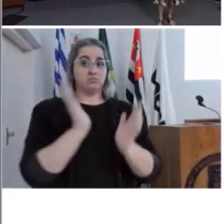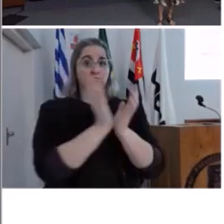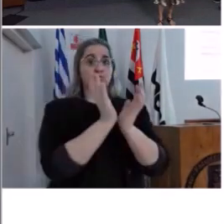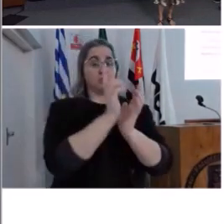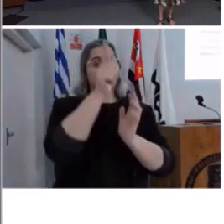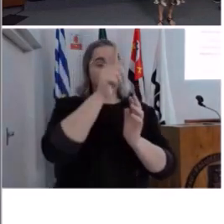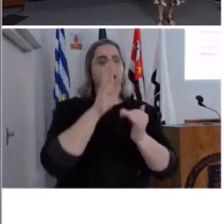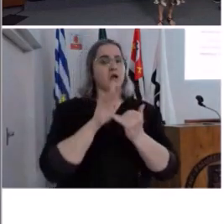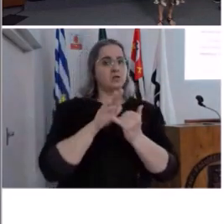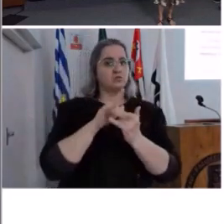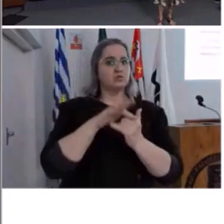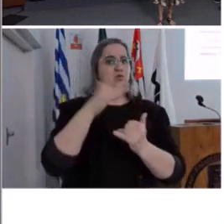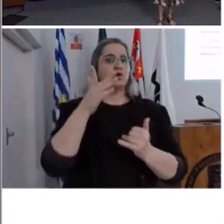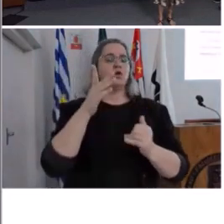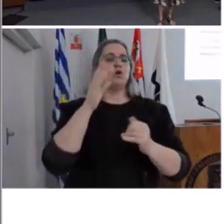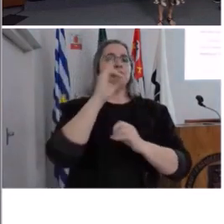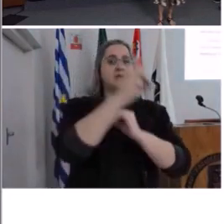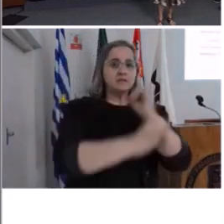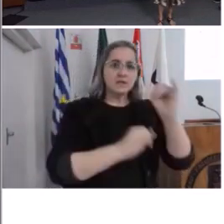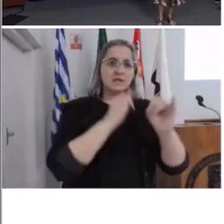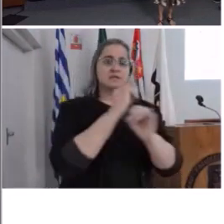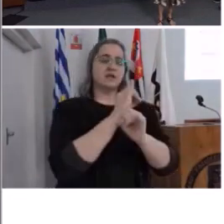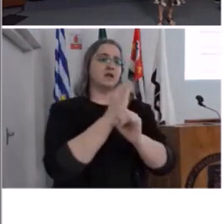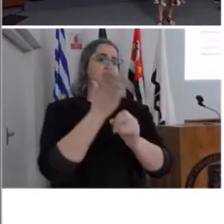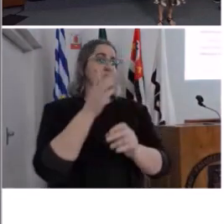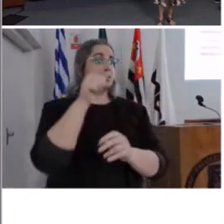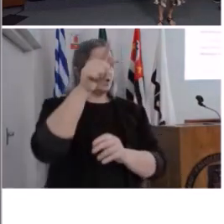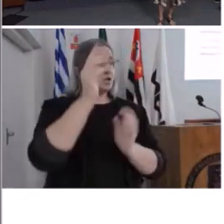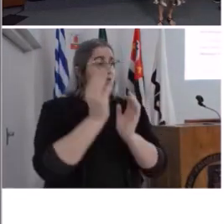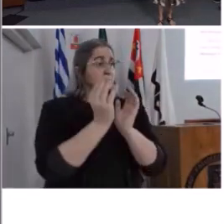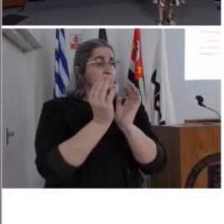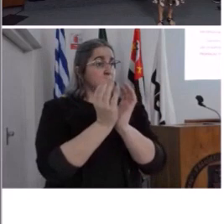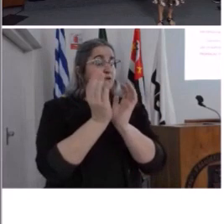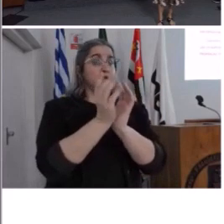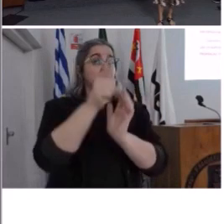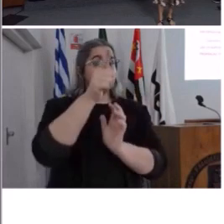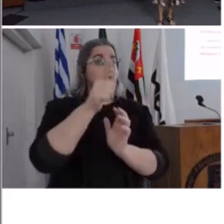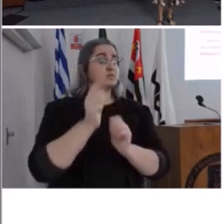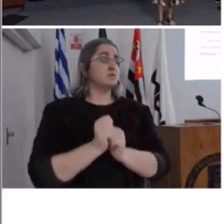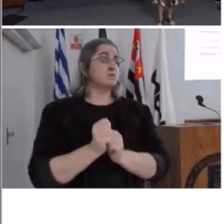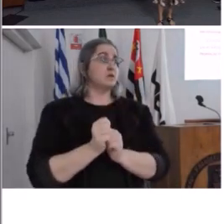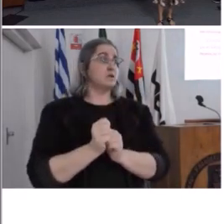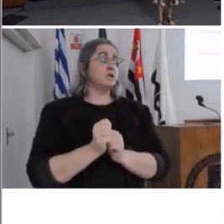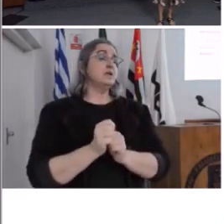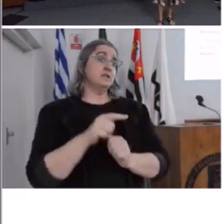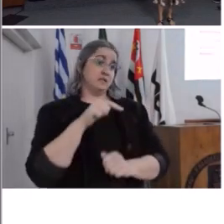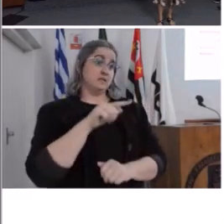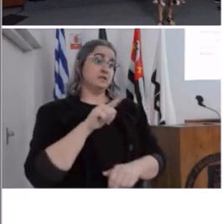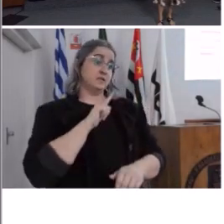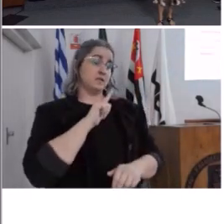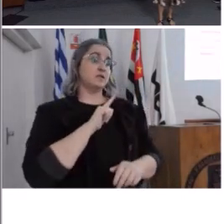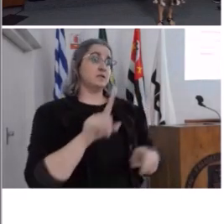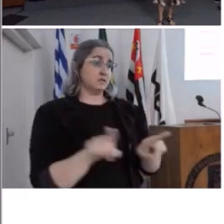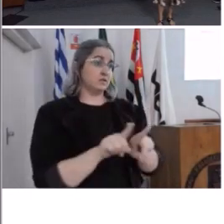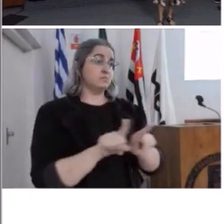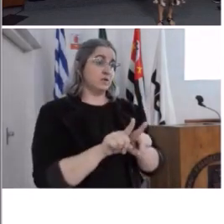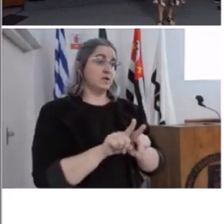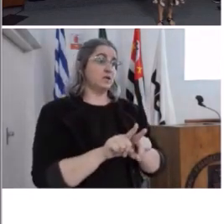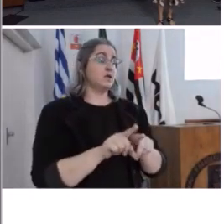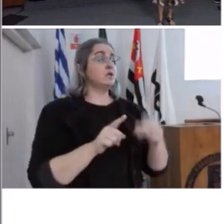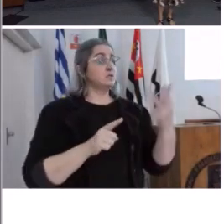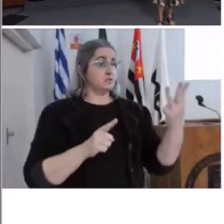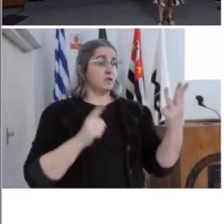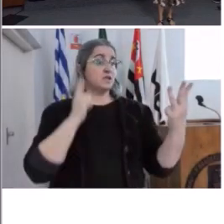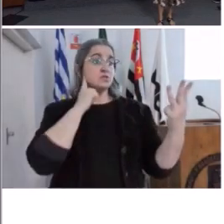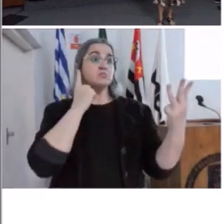né, na internet, ali nós temos um grupo da categoria de deficiente auditivo. Né? Então, nós temos 3 jovens